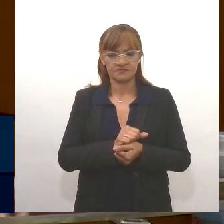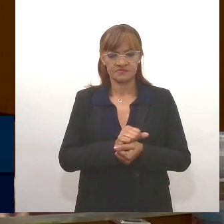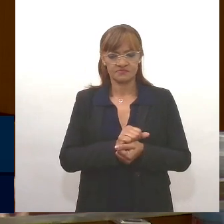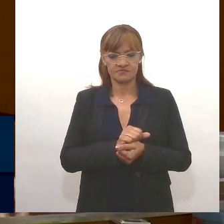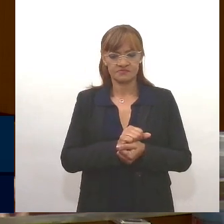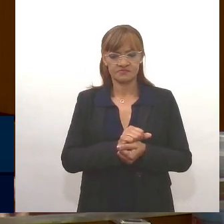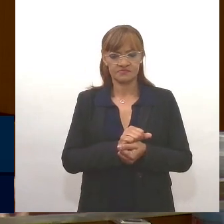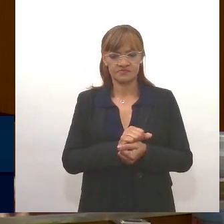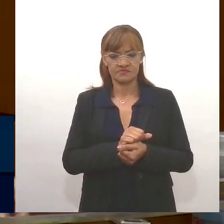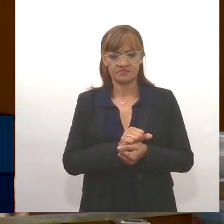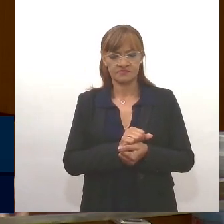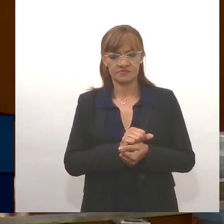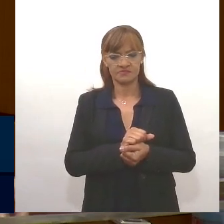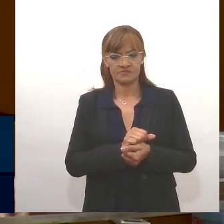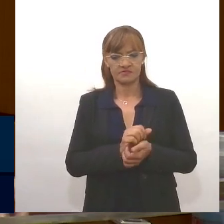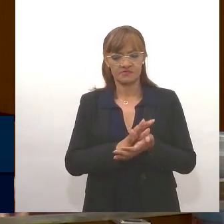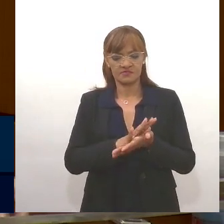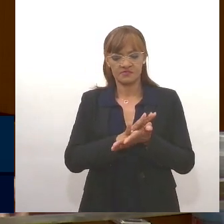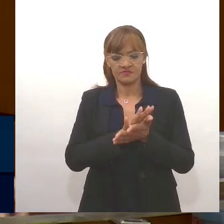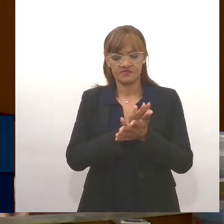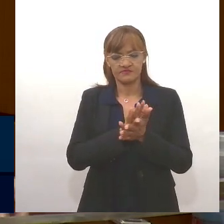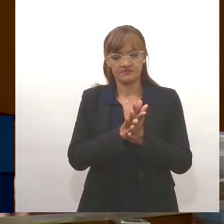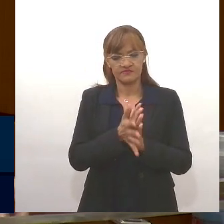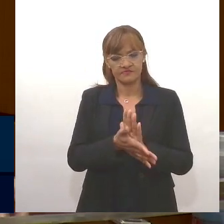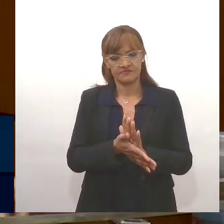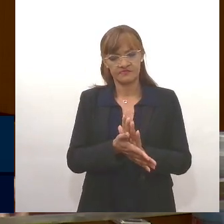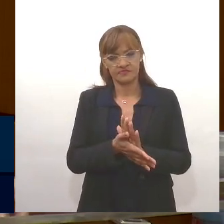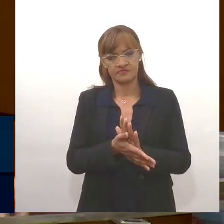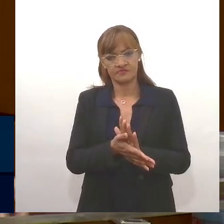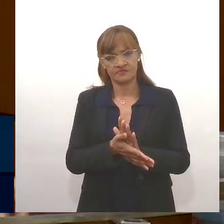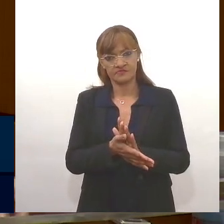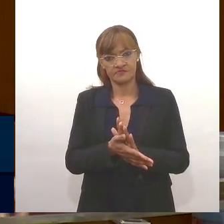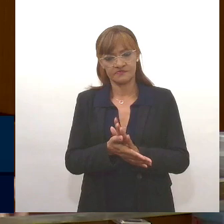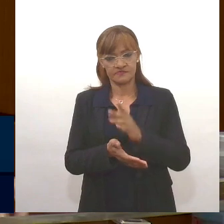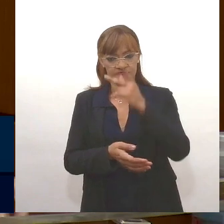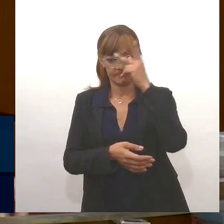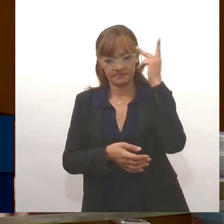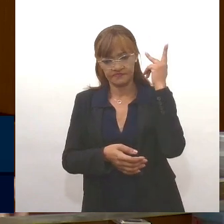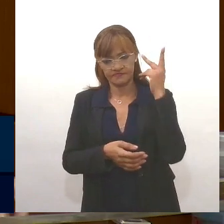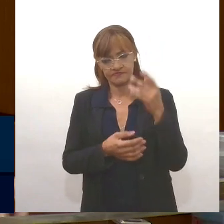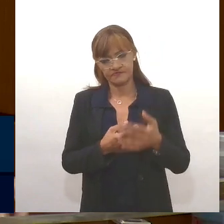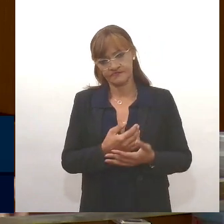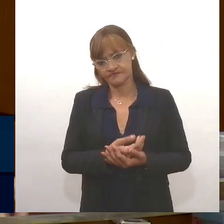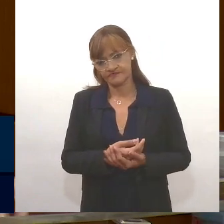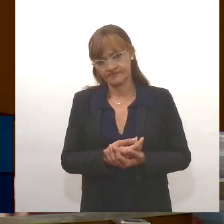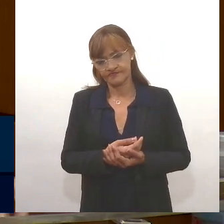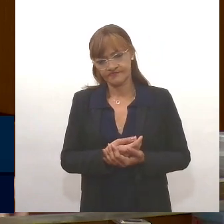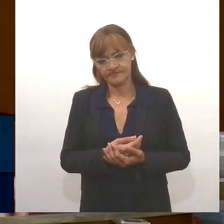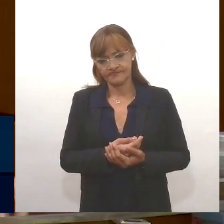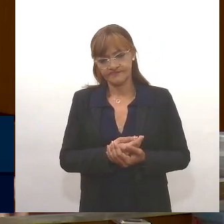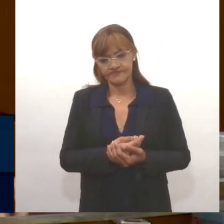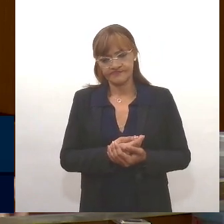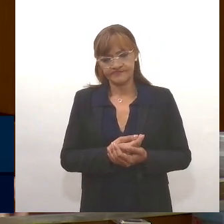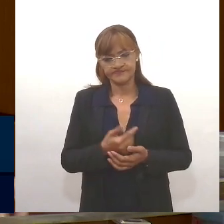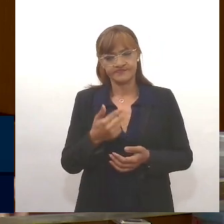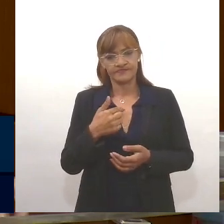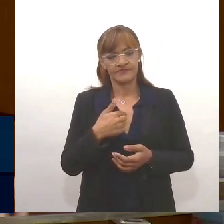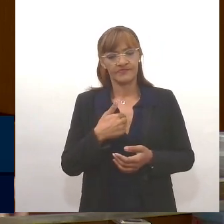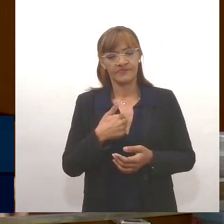a imagem de pessoas os meios de comunicação são concessões